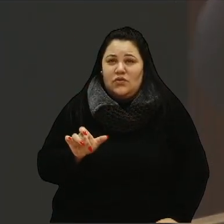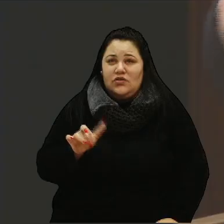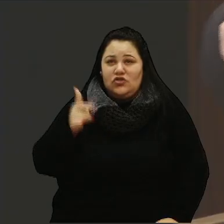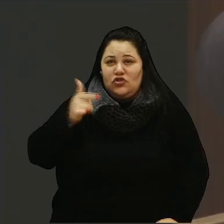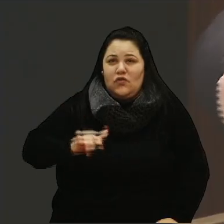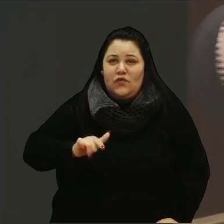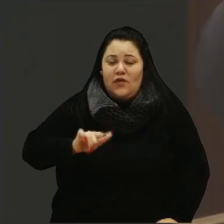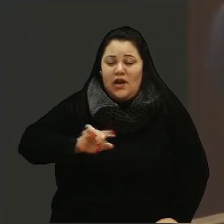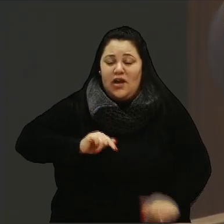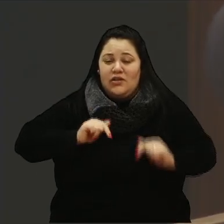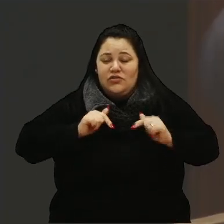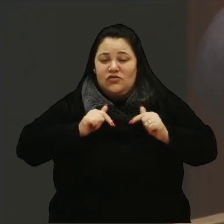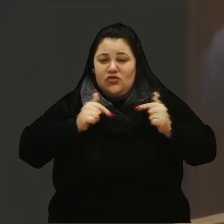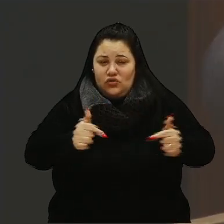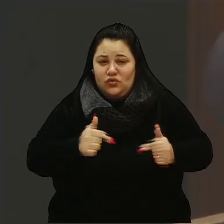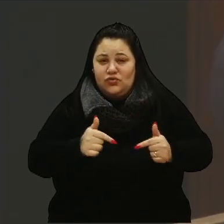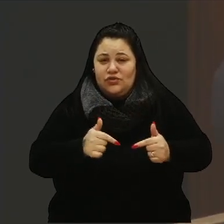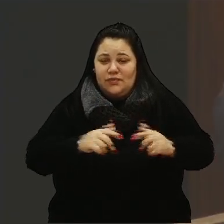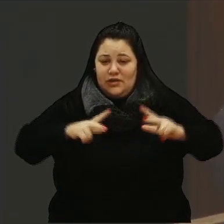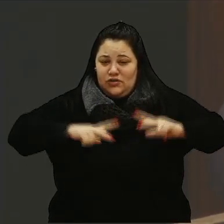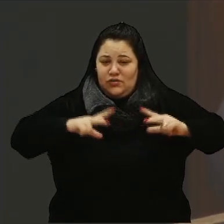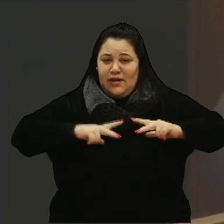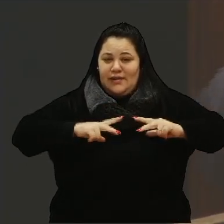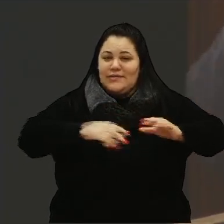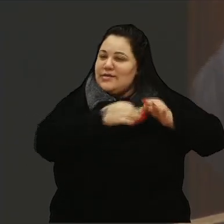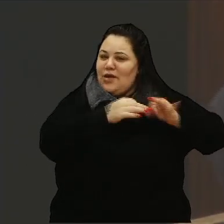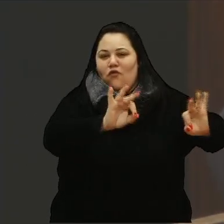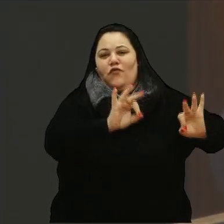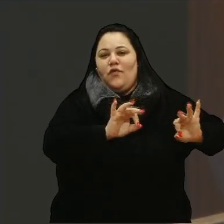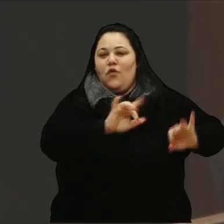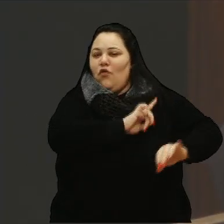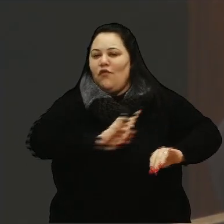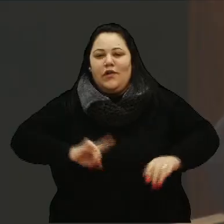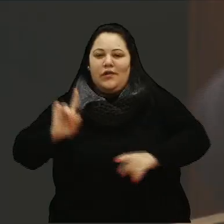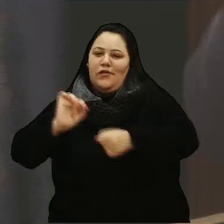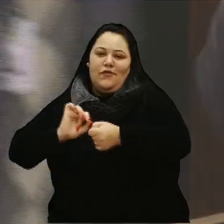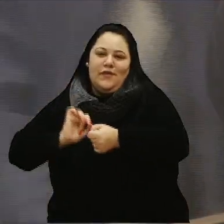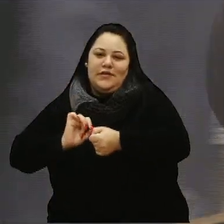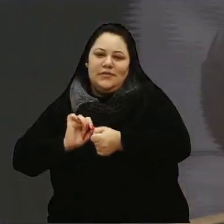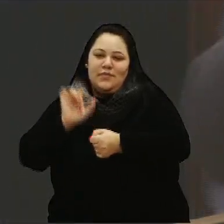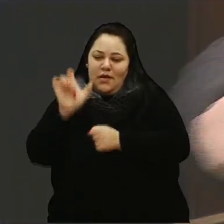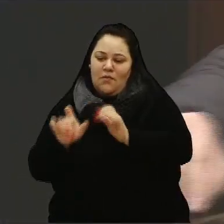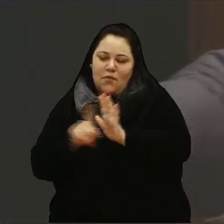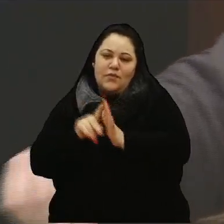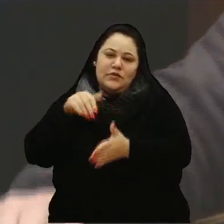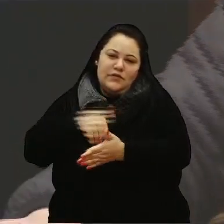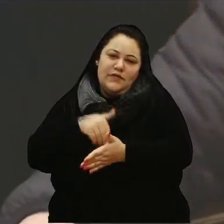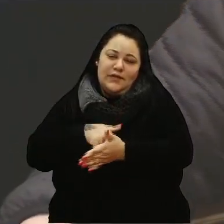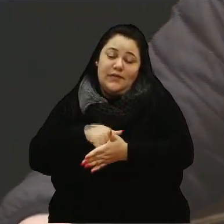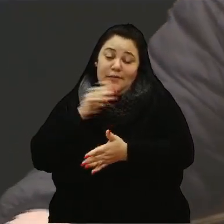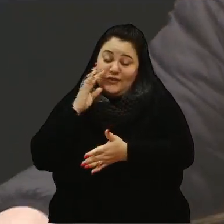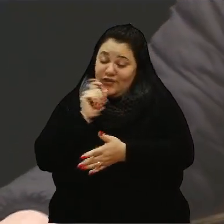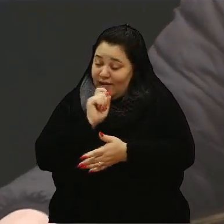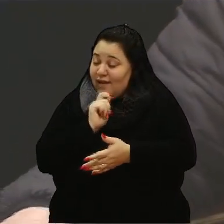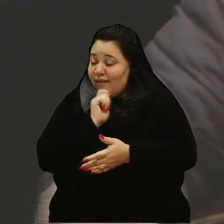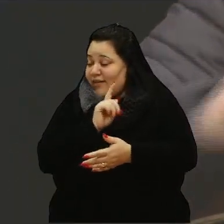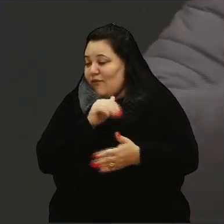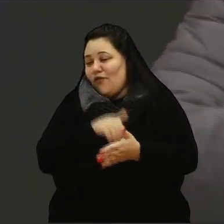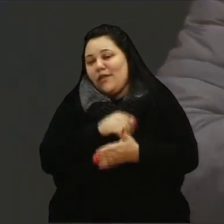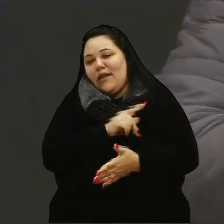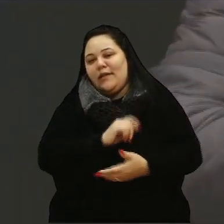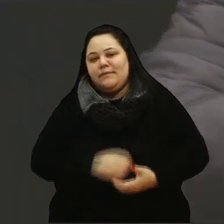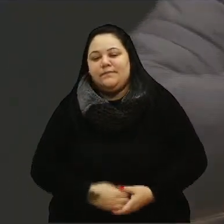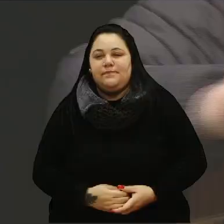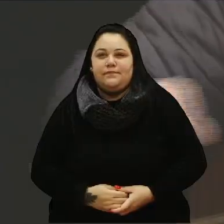a iniciativa privada salvando aquilo que o governo não se presta a fazer, nem sequer para o seu eleitor. Imagine para quem não votou nele. Seu a parte, vereador Rafael.